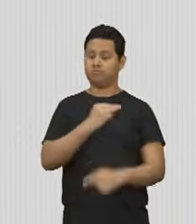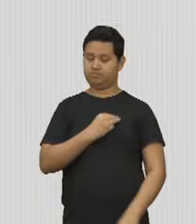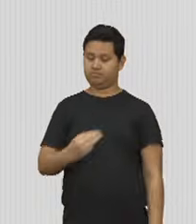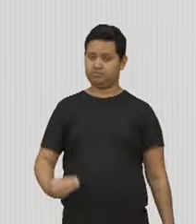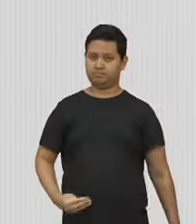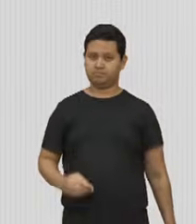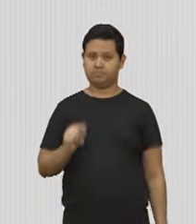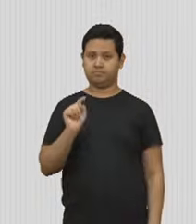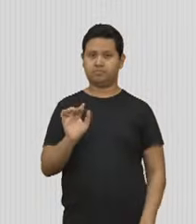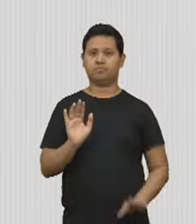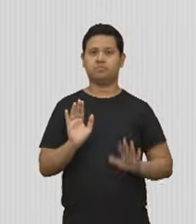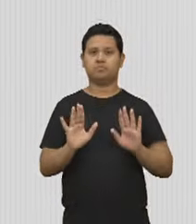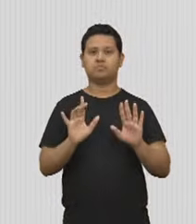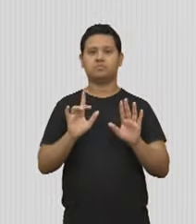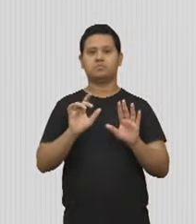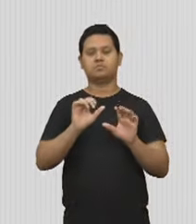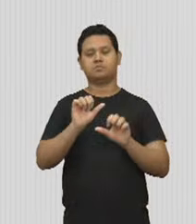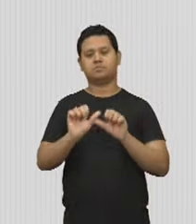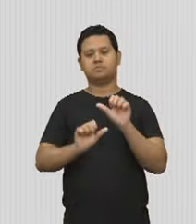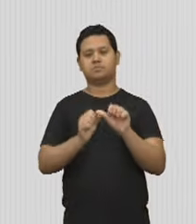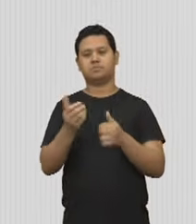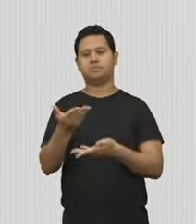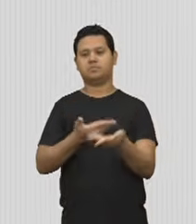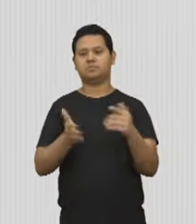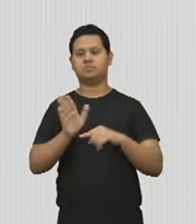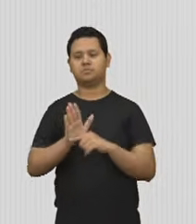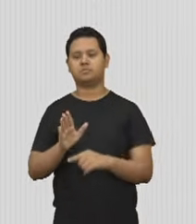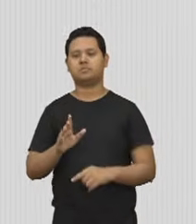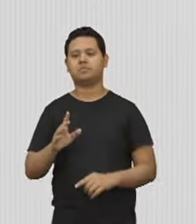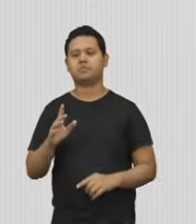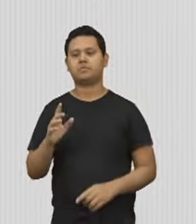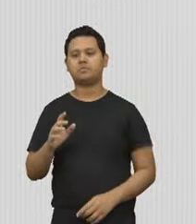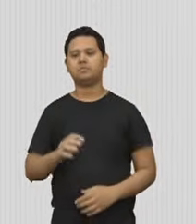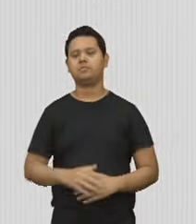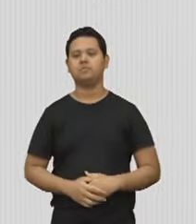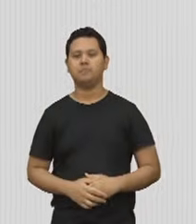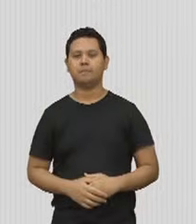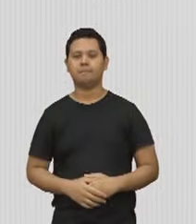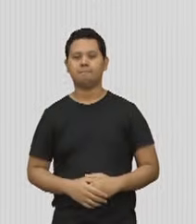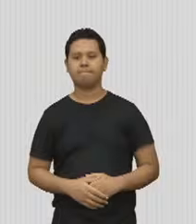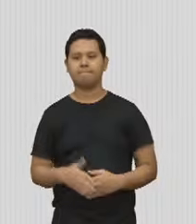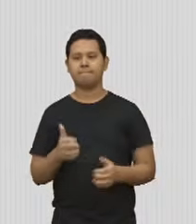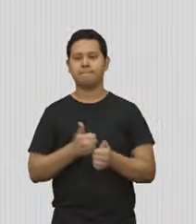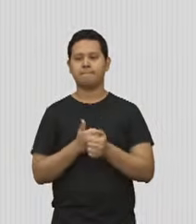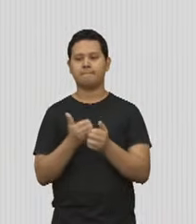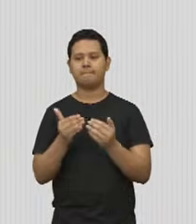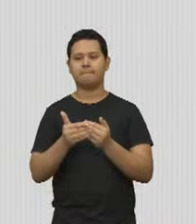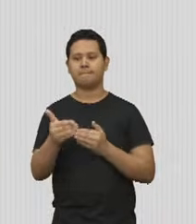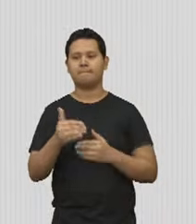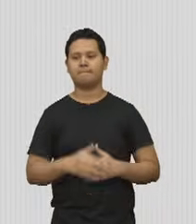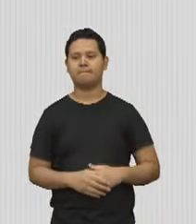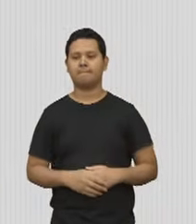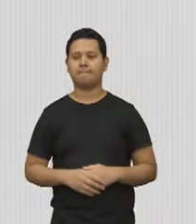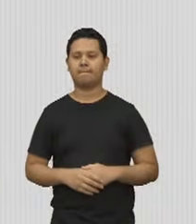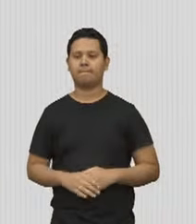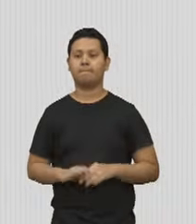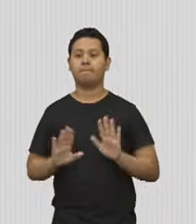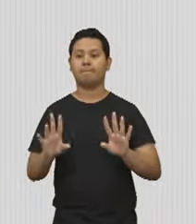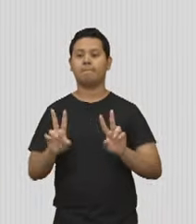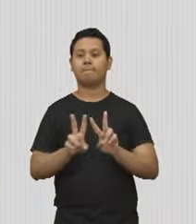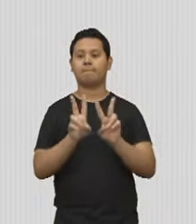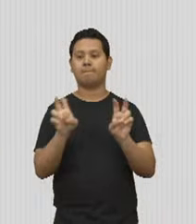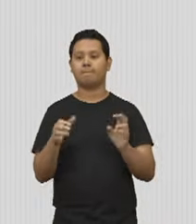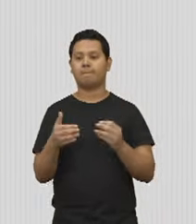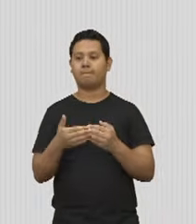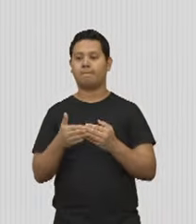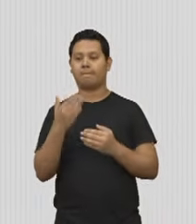impostos e reverter em serviços para a cidade. Perfeito? Dando continuidade aí, e agora uma questão